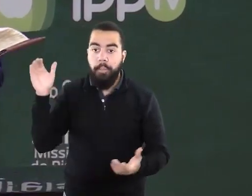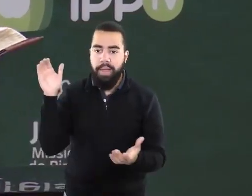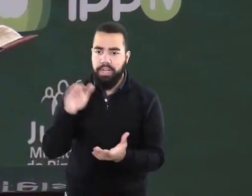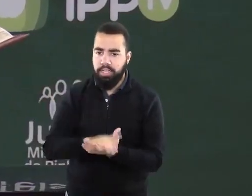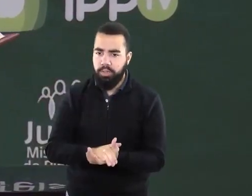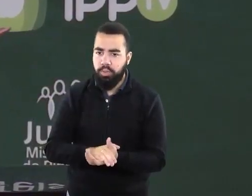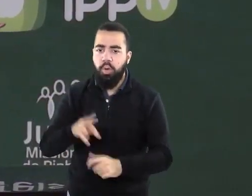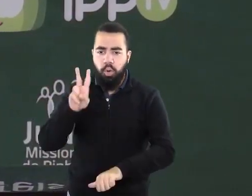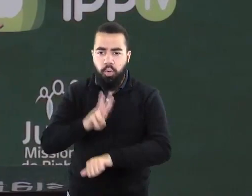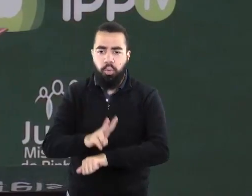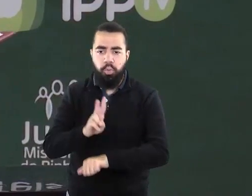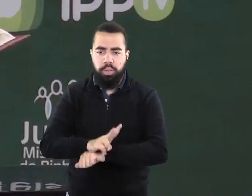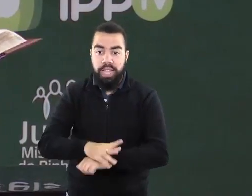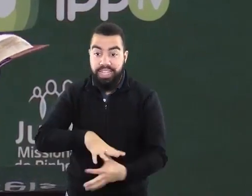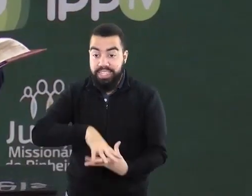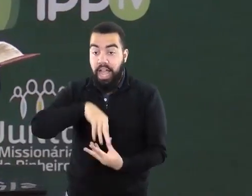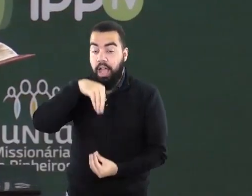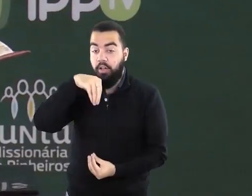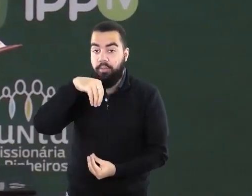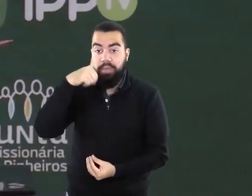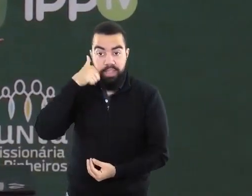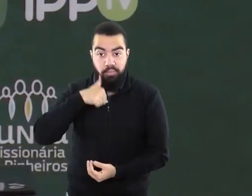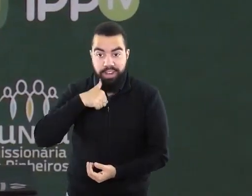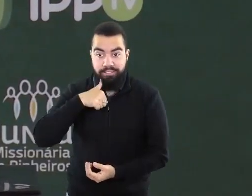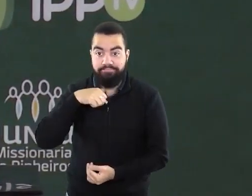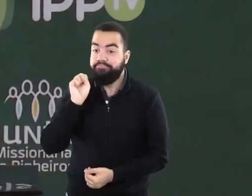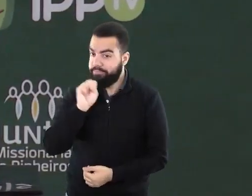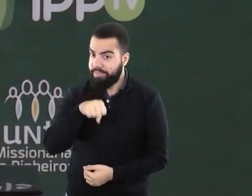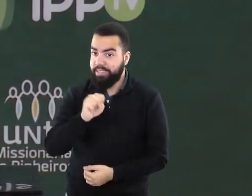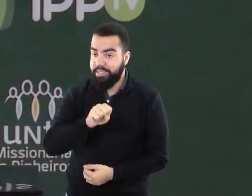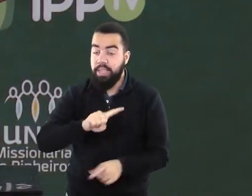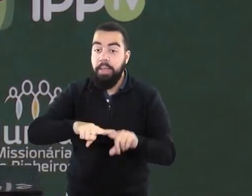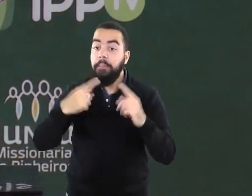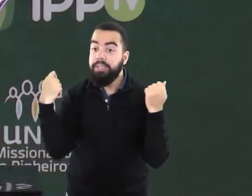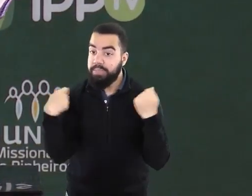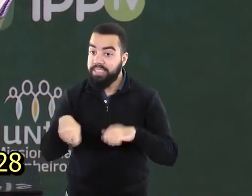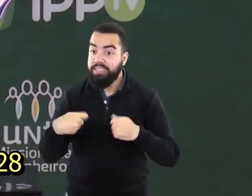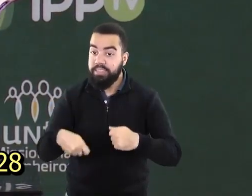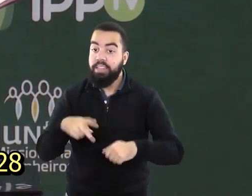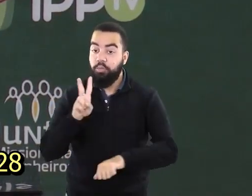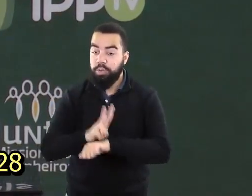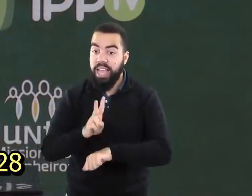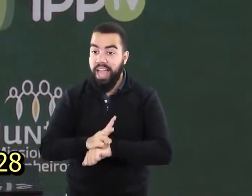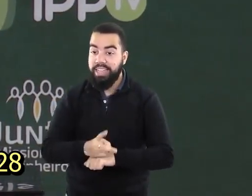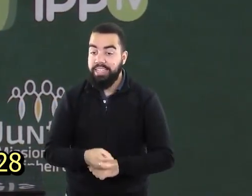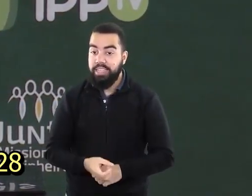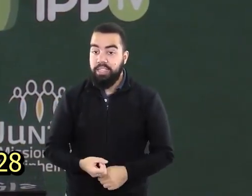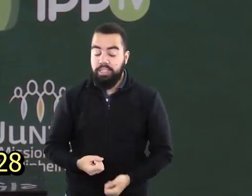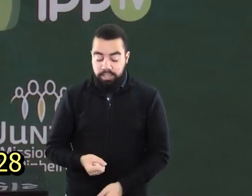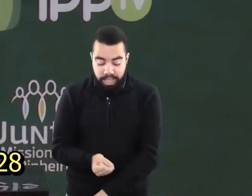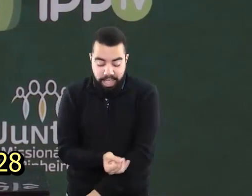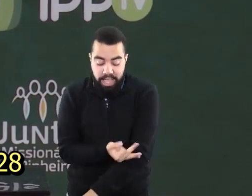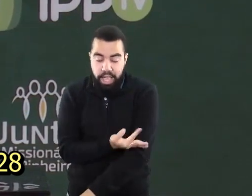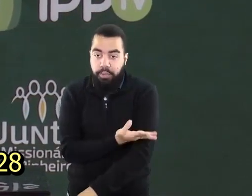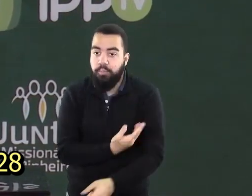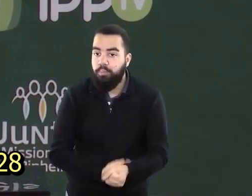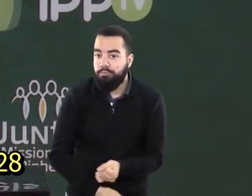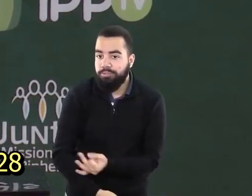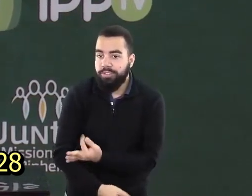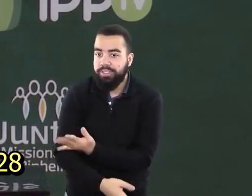precisa cuidar também da vida emocional da esposa. Olha comigo, por favor, os versos